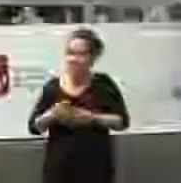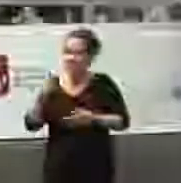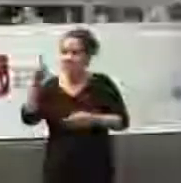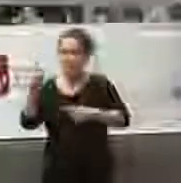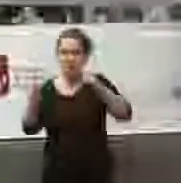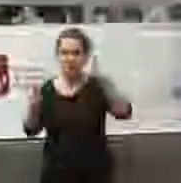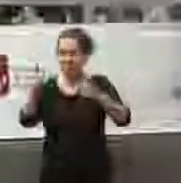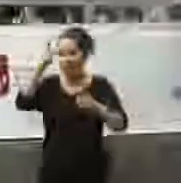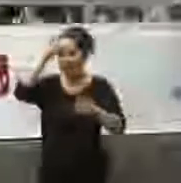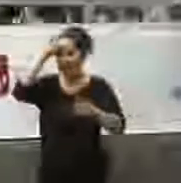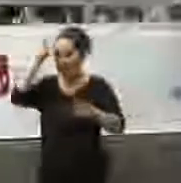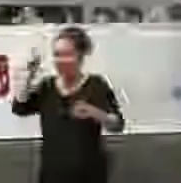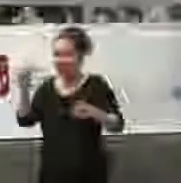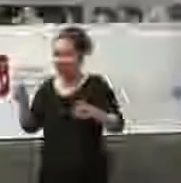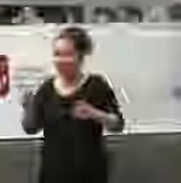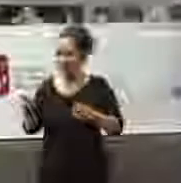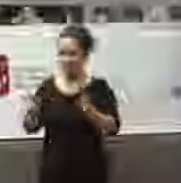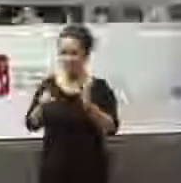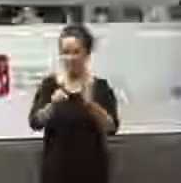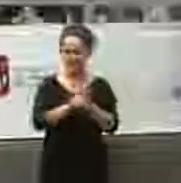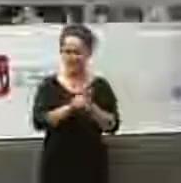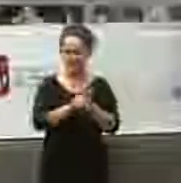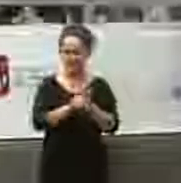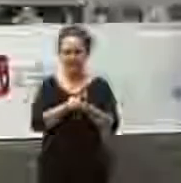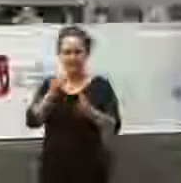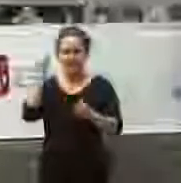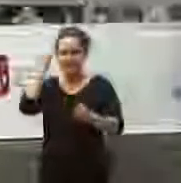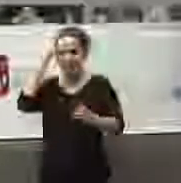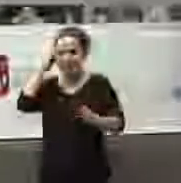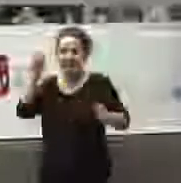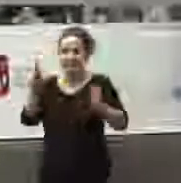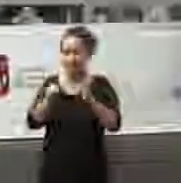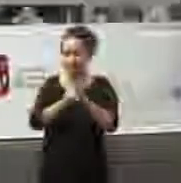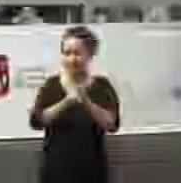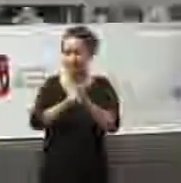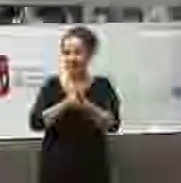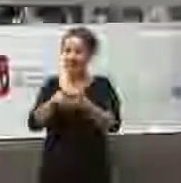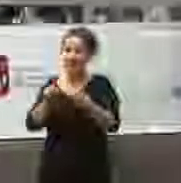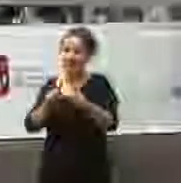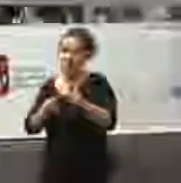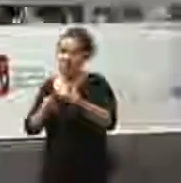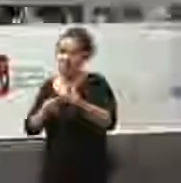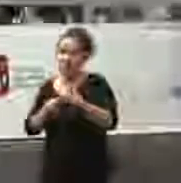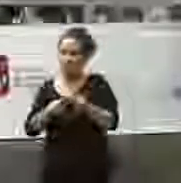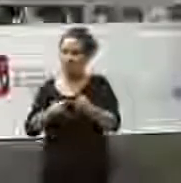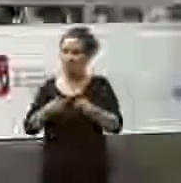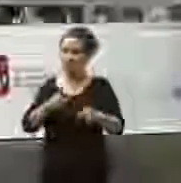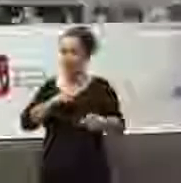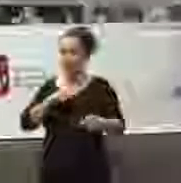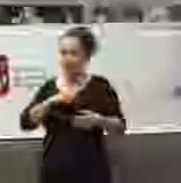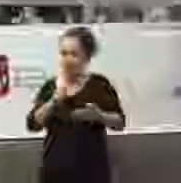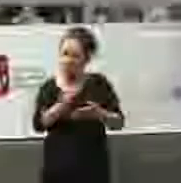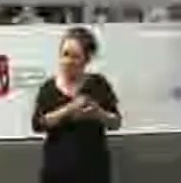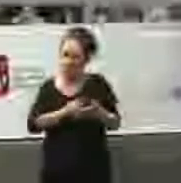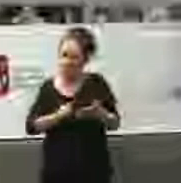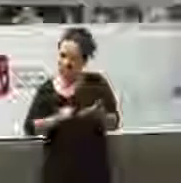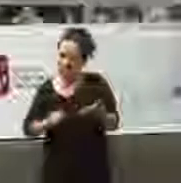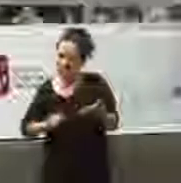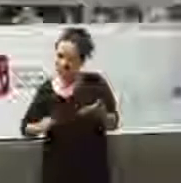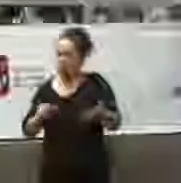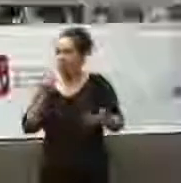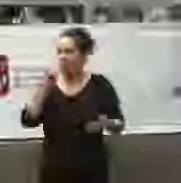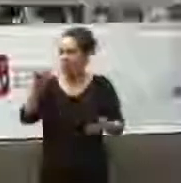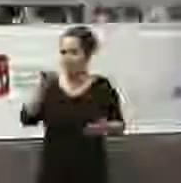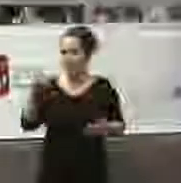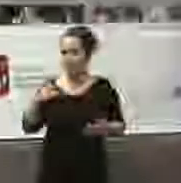fazer do seu jeito vem com novas idéias e evidentemente tem literatura a gente tem muita coisa escrita sobre saúde pública que